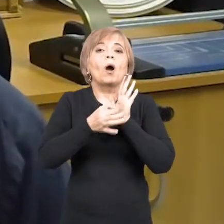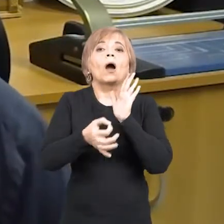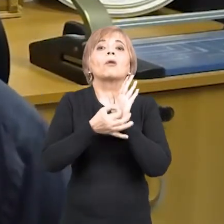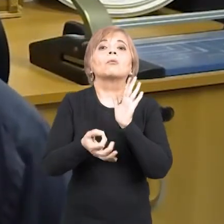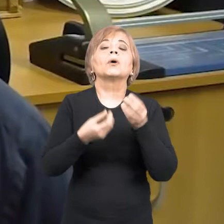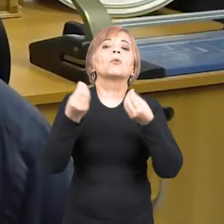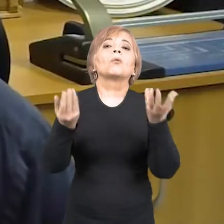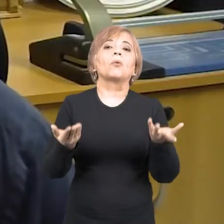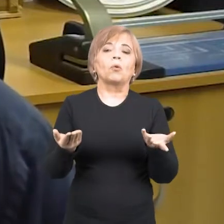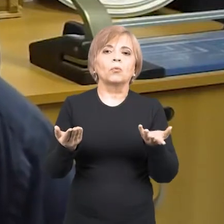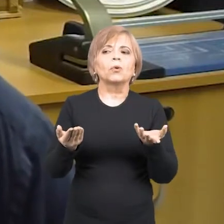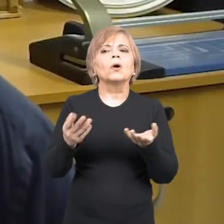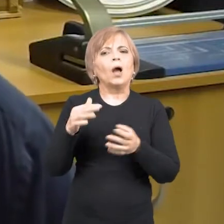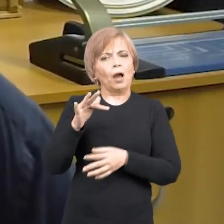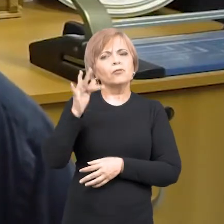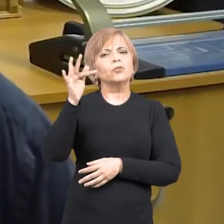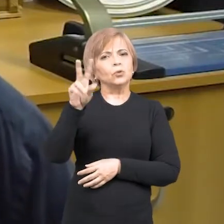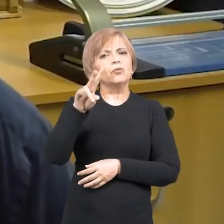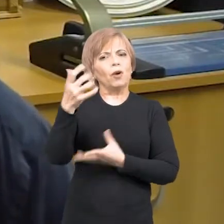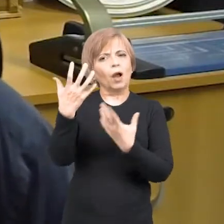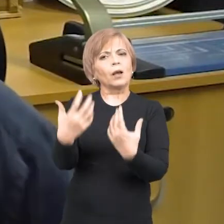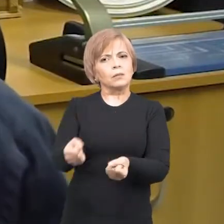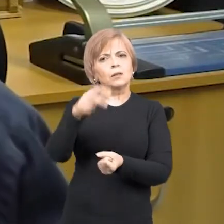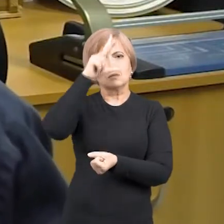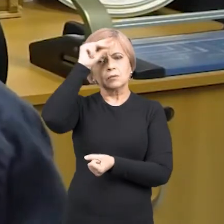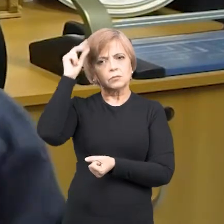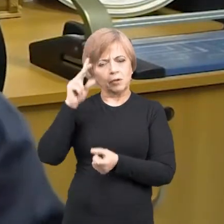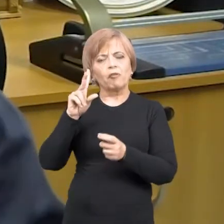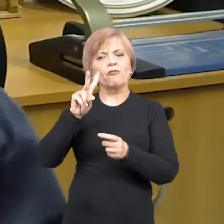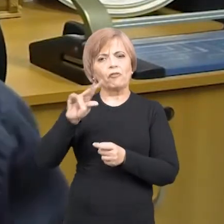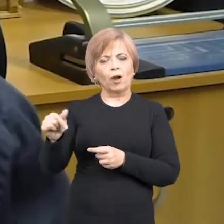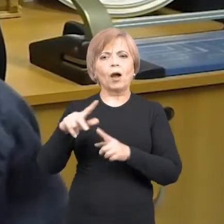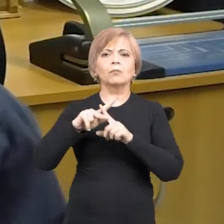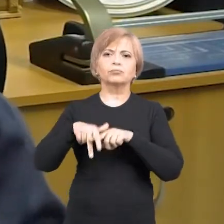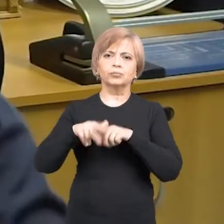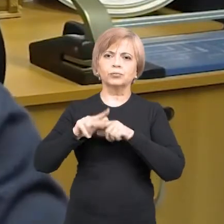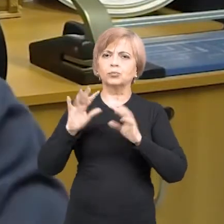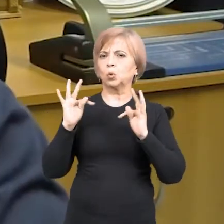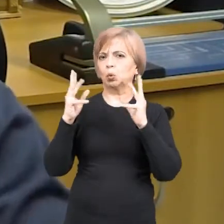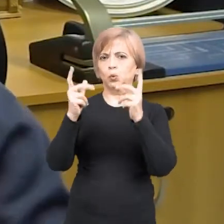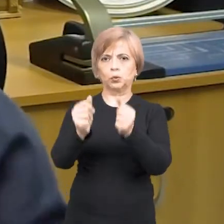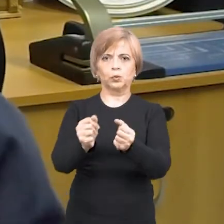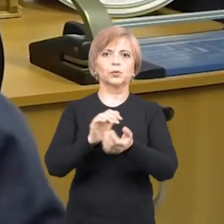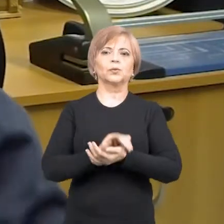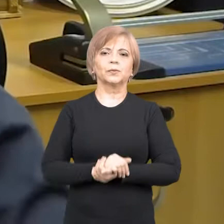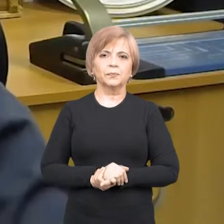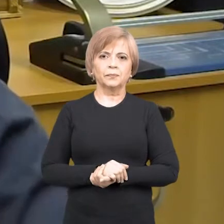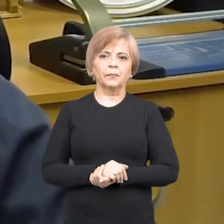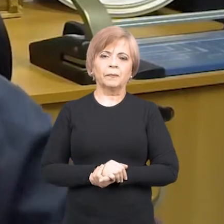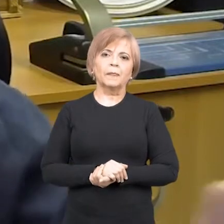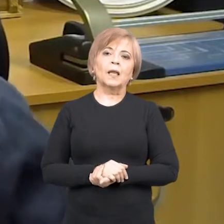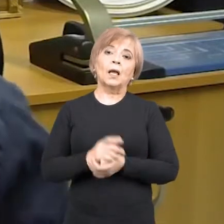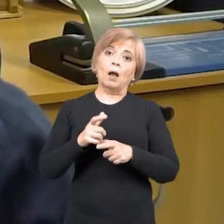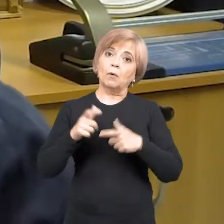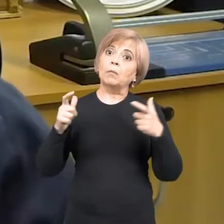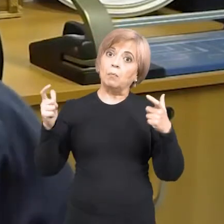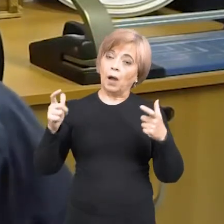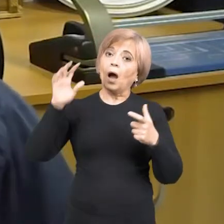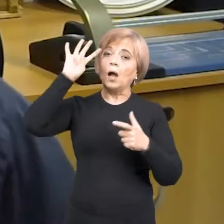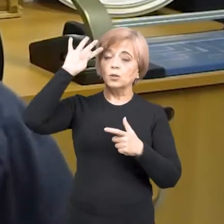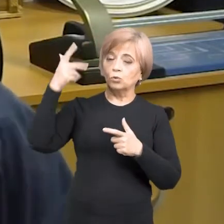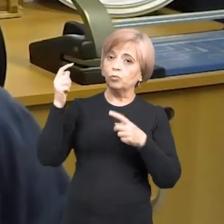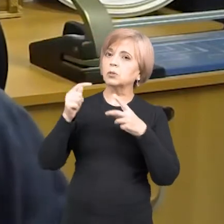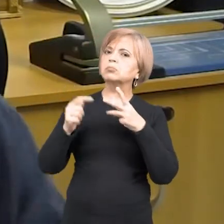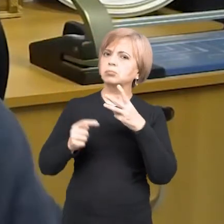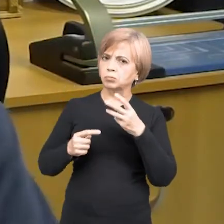vai acabar reconhecendo isso e, quem sabe, chegando à conciliação total, né? Grande parte, repito, foi